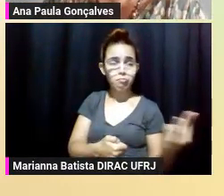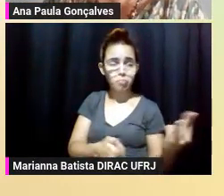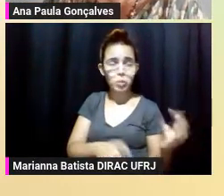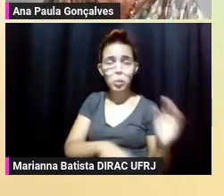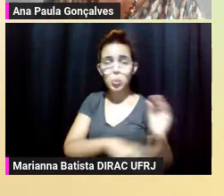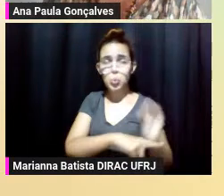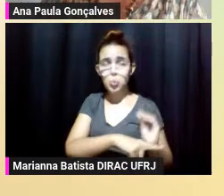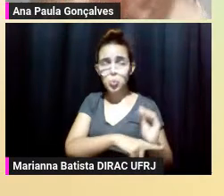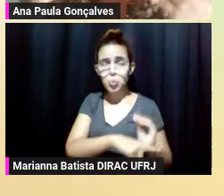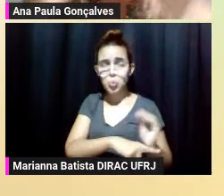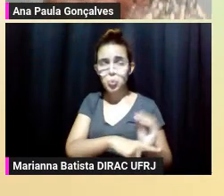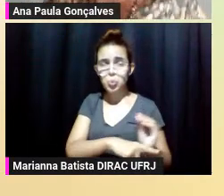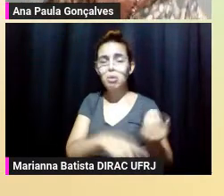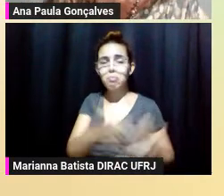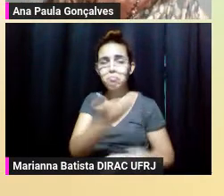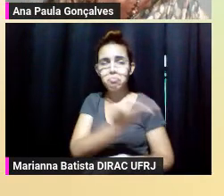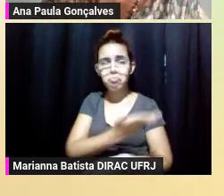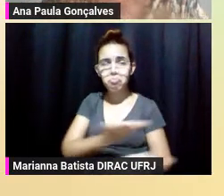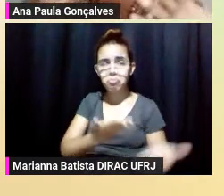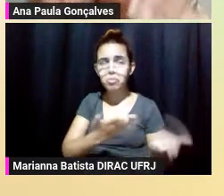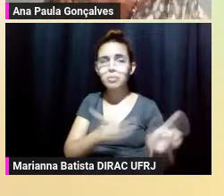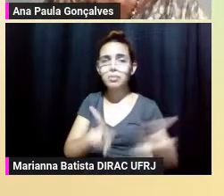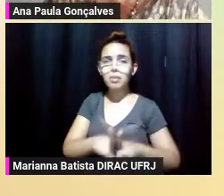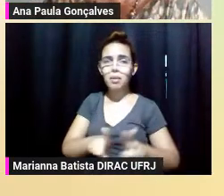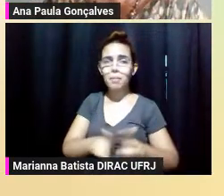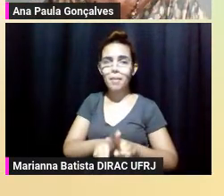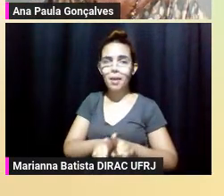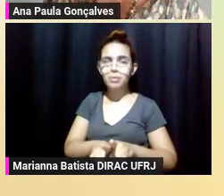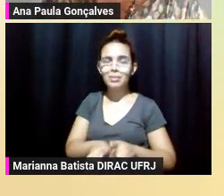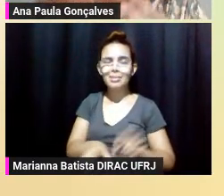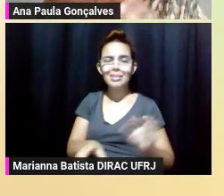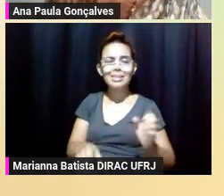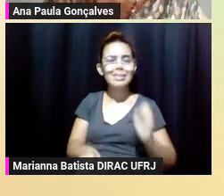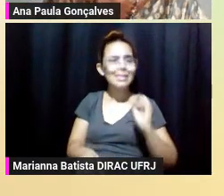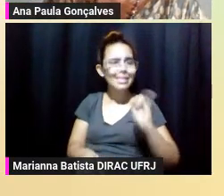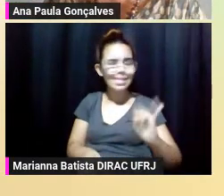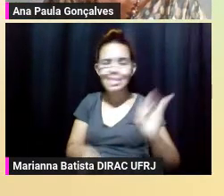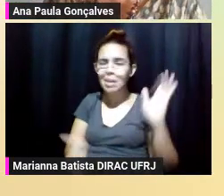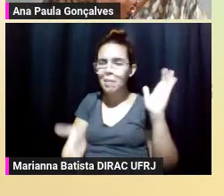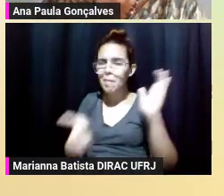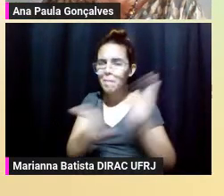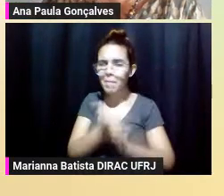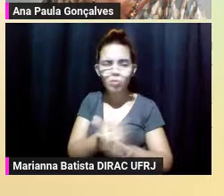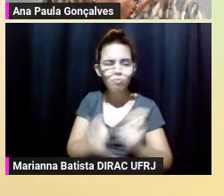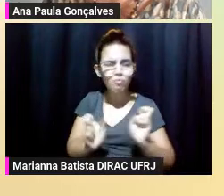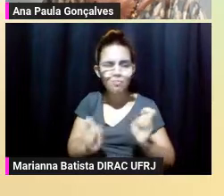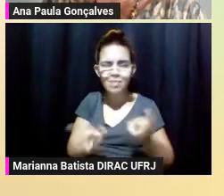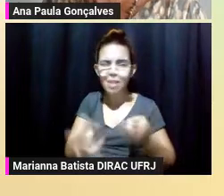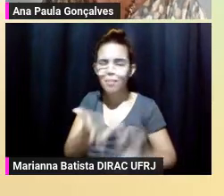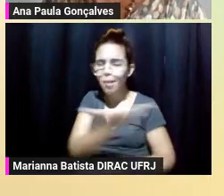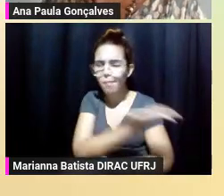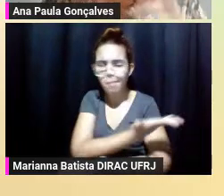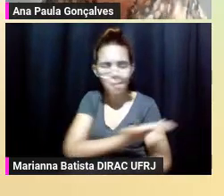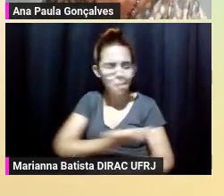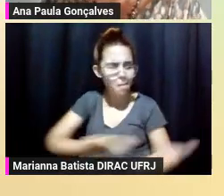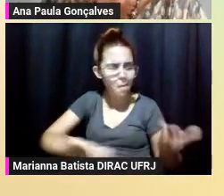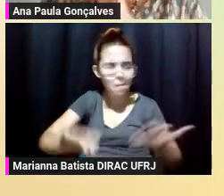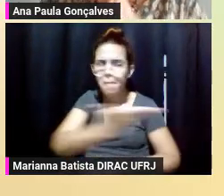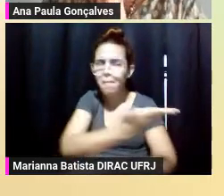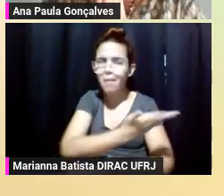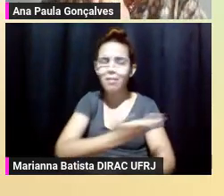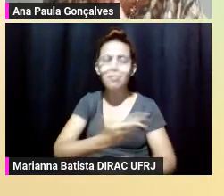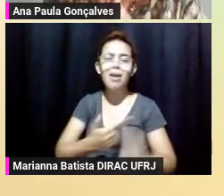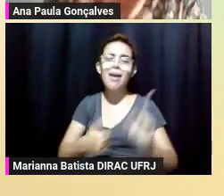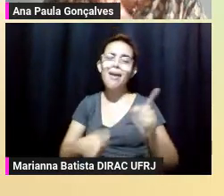live, disseram, um parceiro que divide tudo, né? Está sempre comigo nessa luta. Mas,